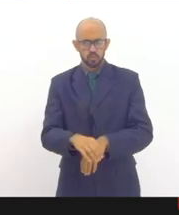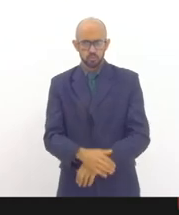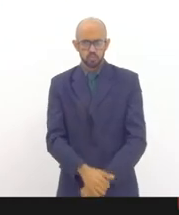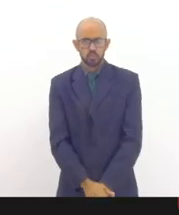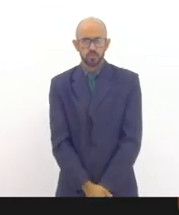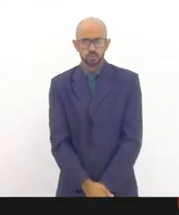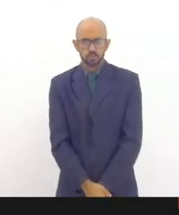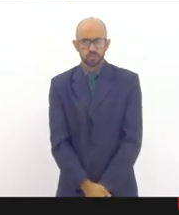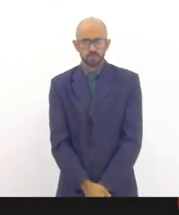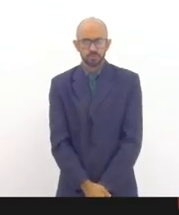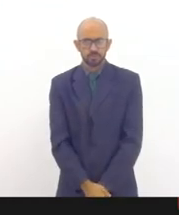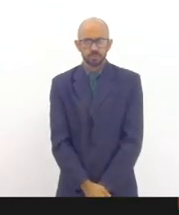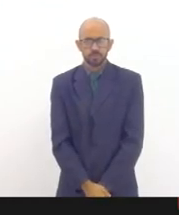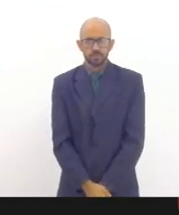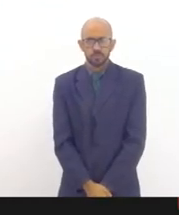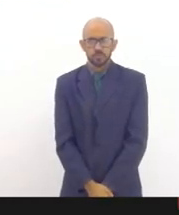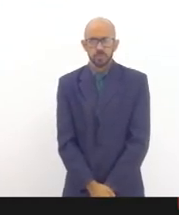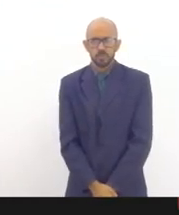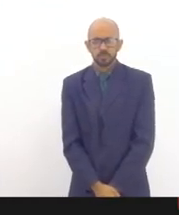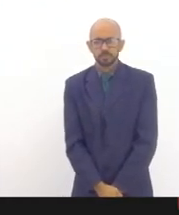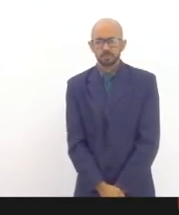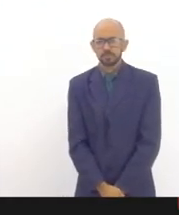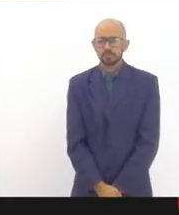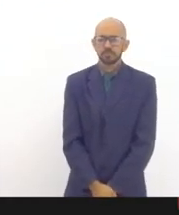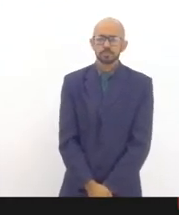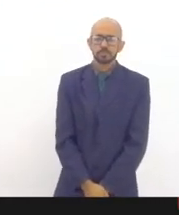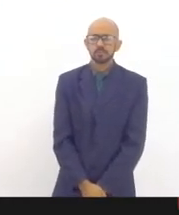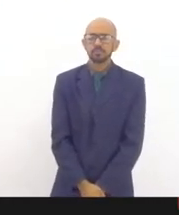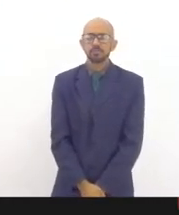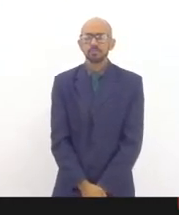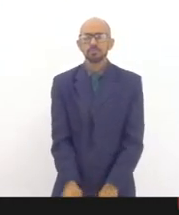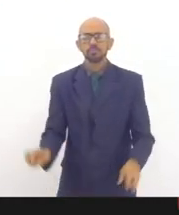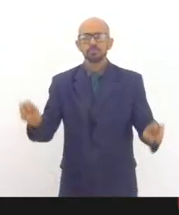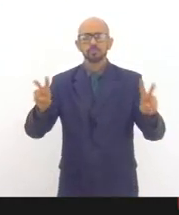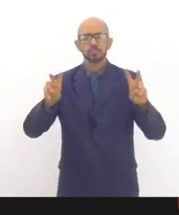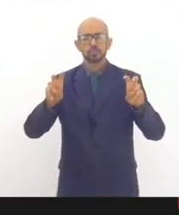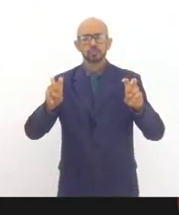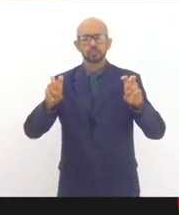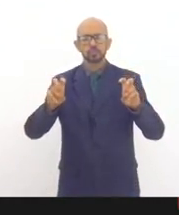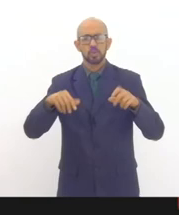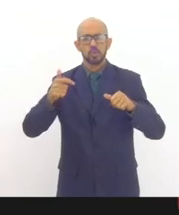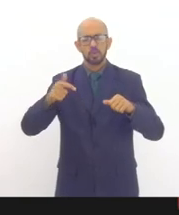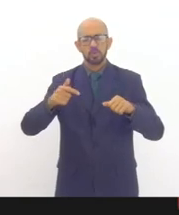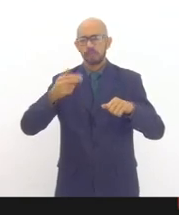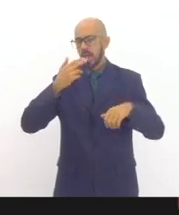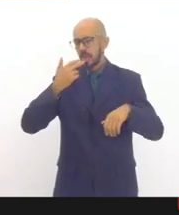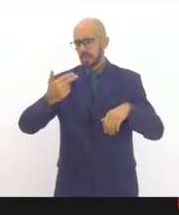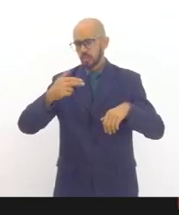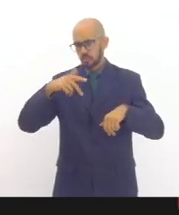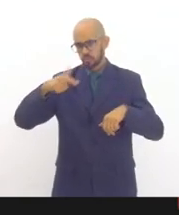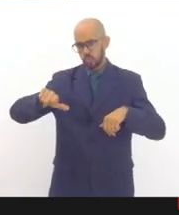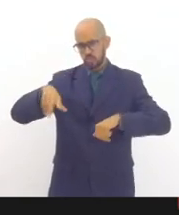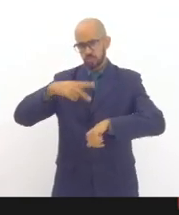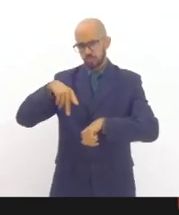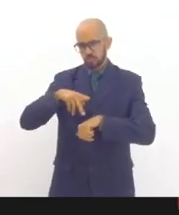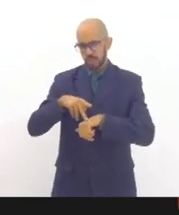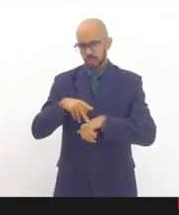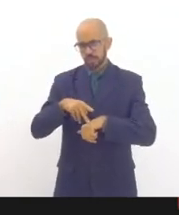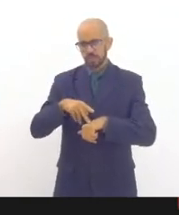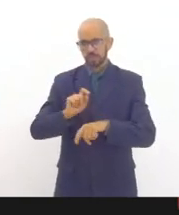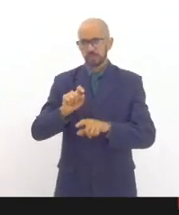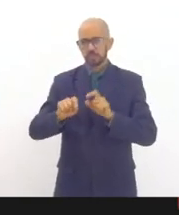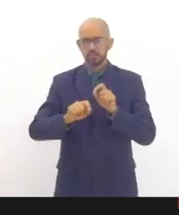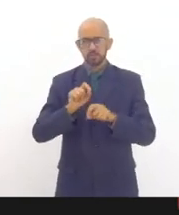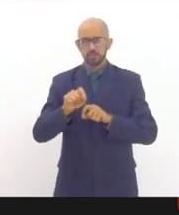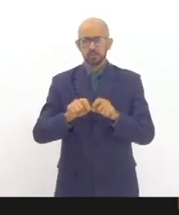para esses cargos, né? Em relação à língua adicional, a língua estrangeira, a Base Nacional